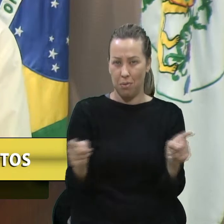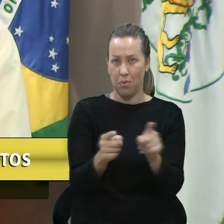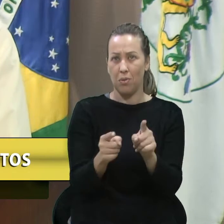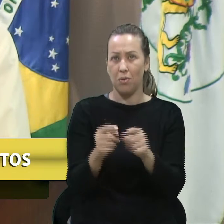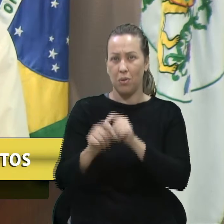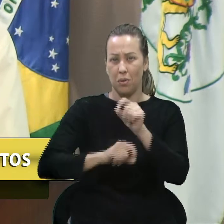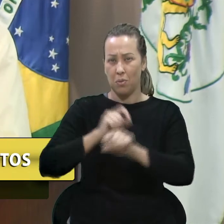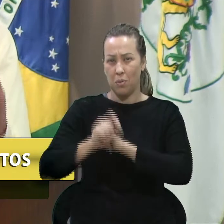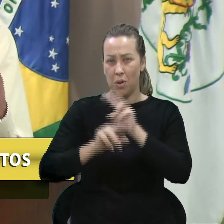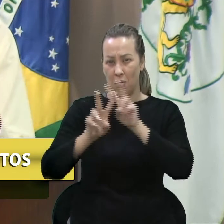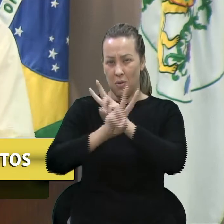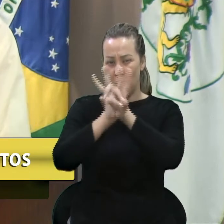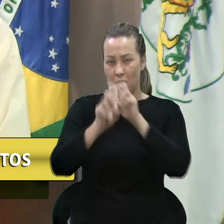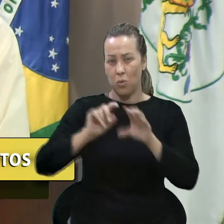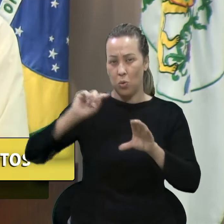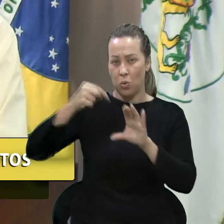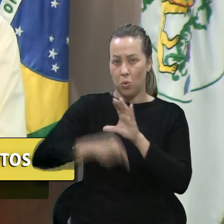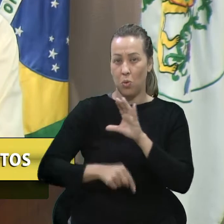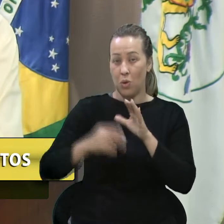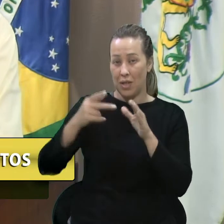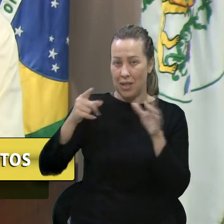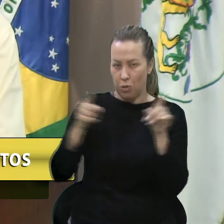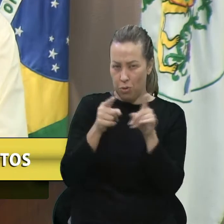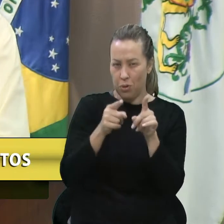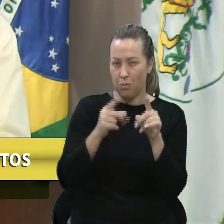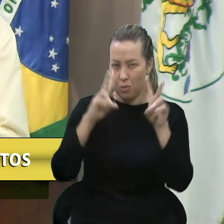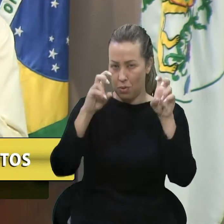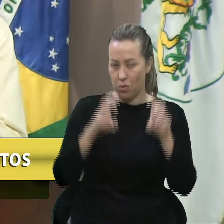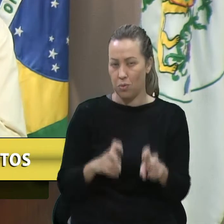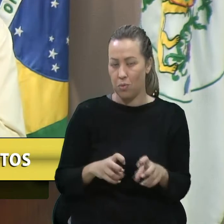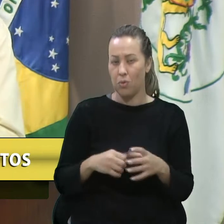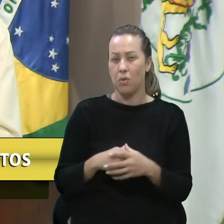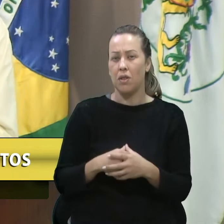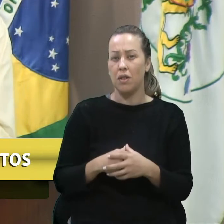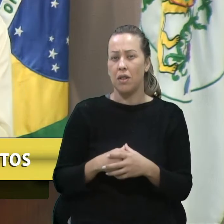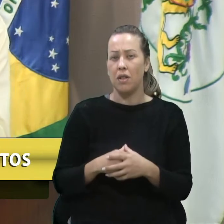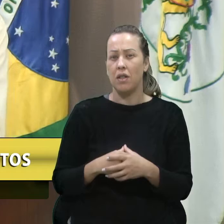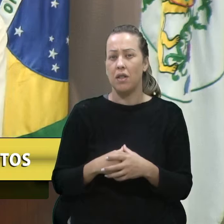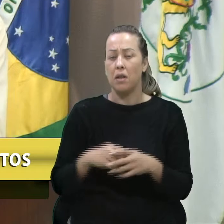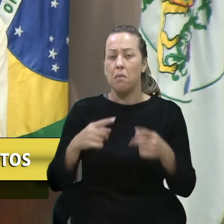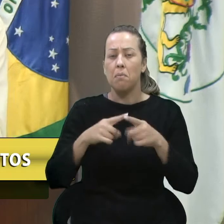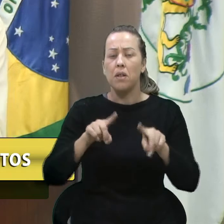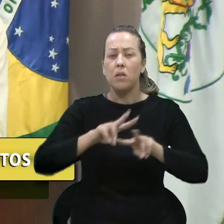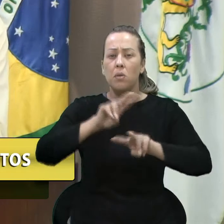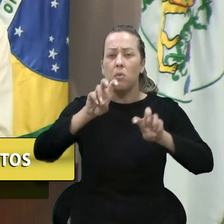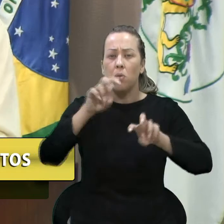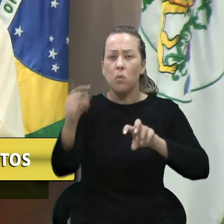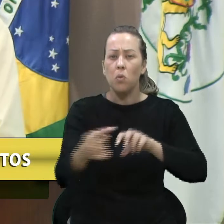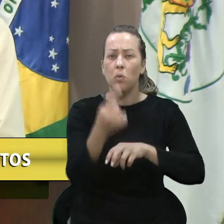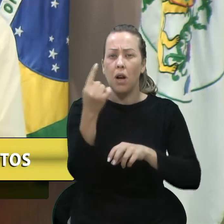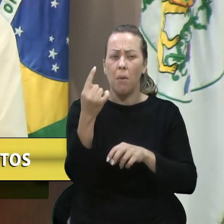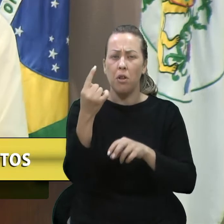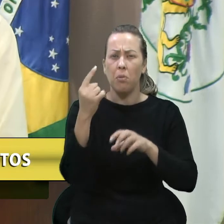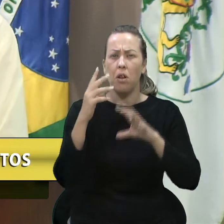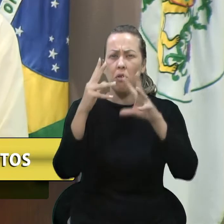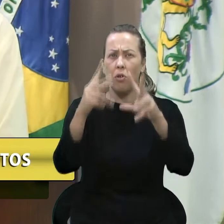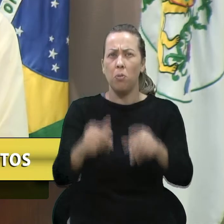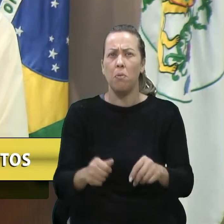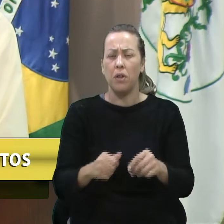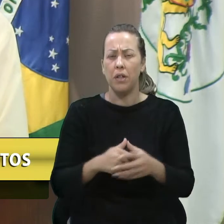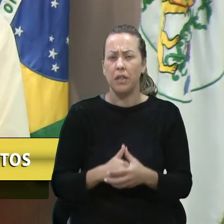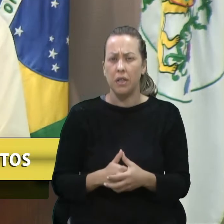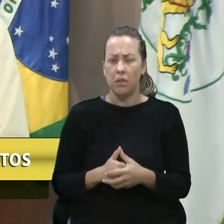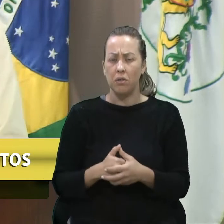esse assunto ele é vasto, a gente tem que cortar algumas coisas. Mas na questão da abordagem, eu cito apenas uma. Se a